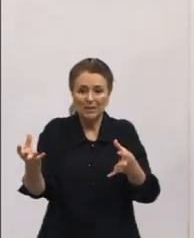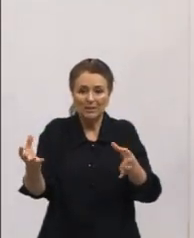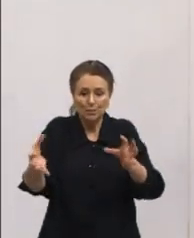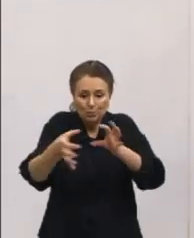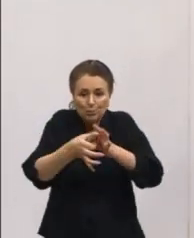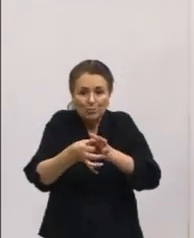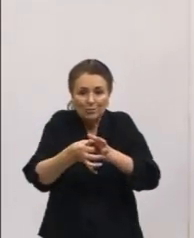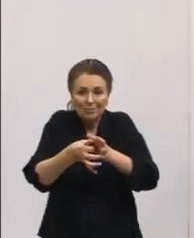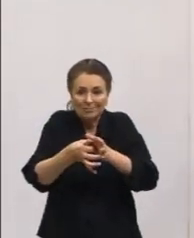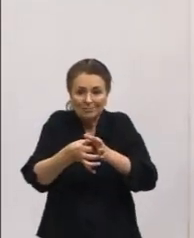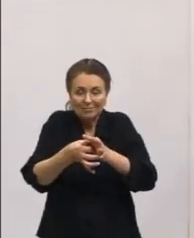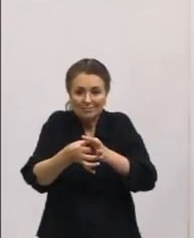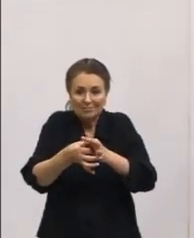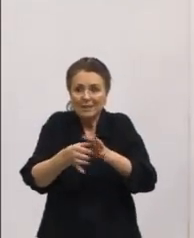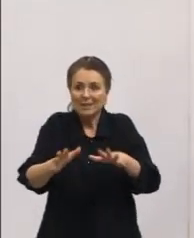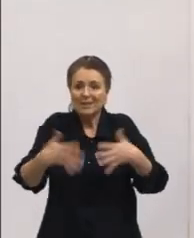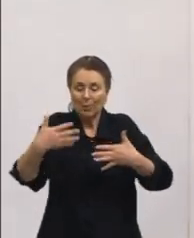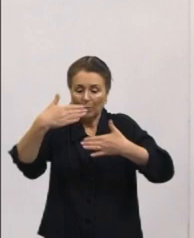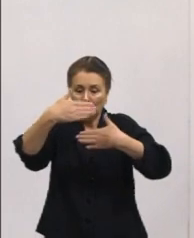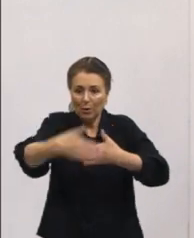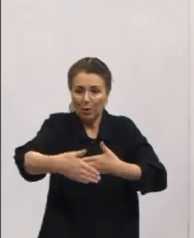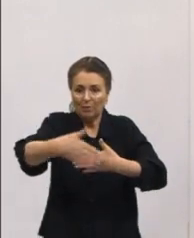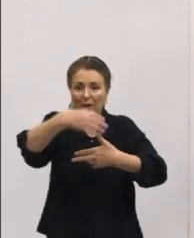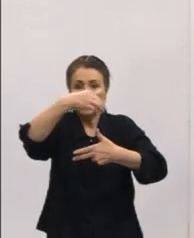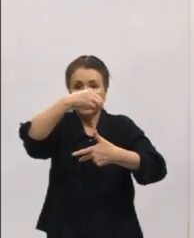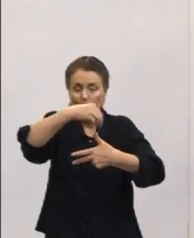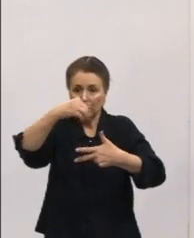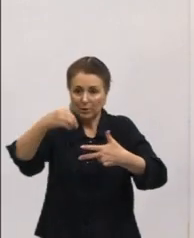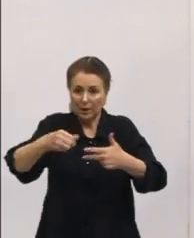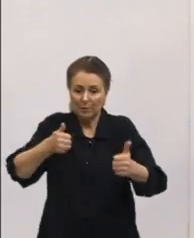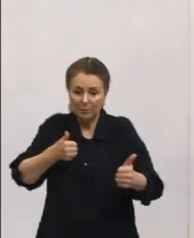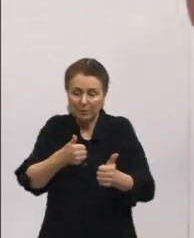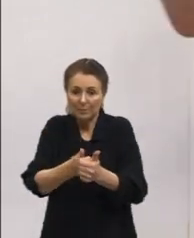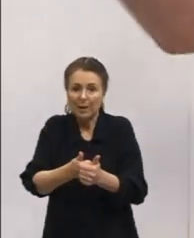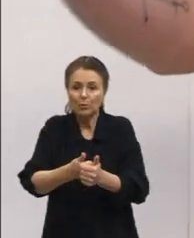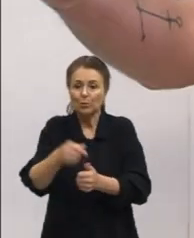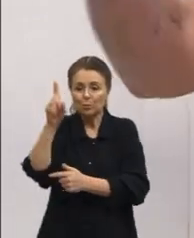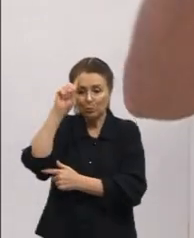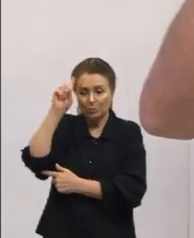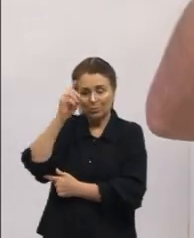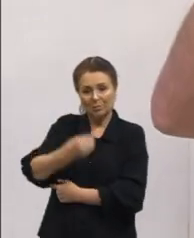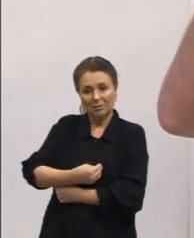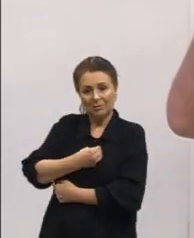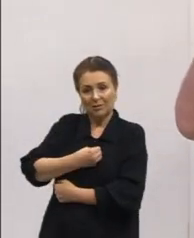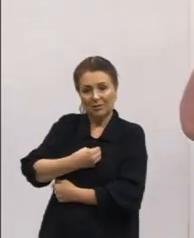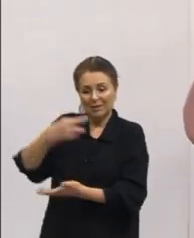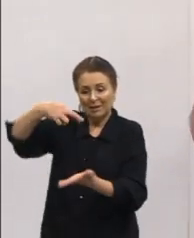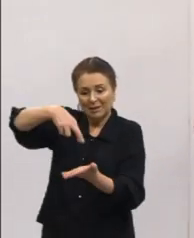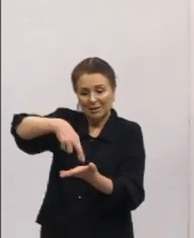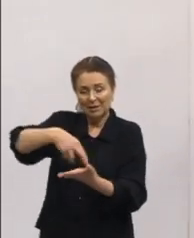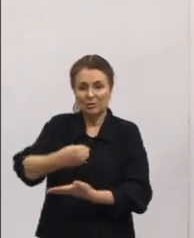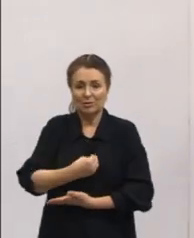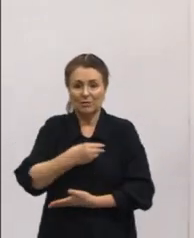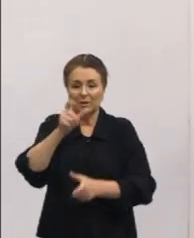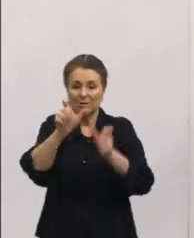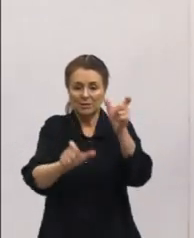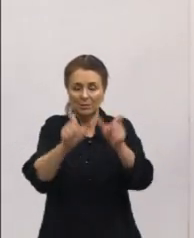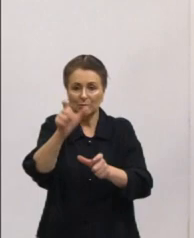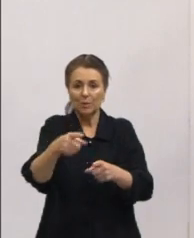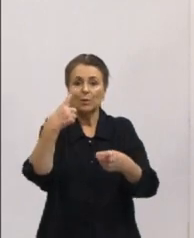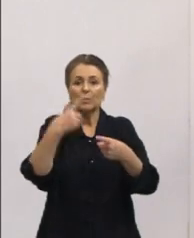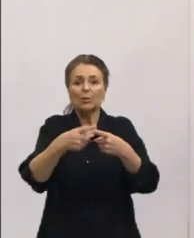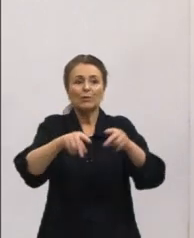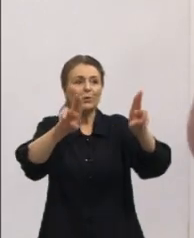juntas na realidade então é uma prova do Enem que se aproxima do cotidiano da realidade das pessoas e por que que a gente tratou